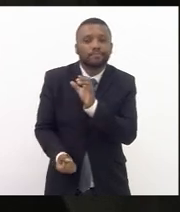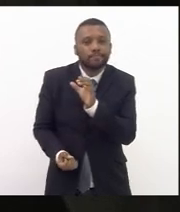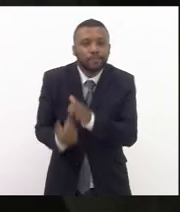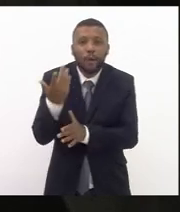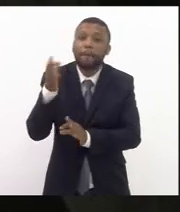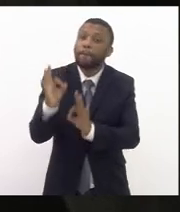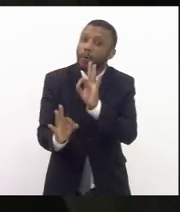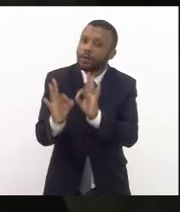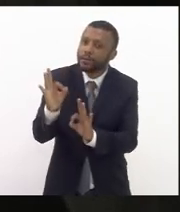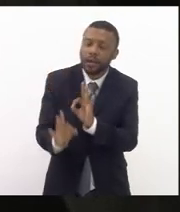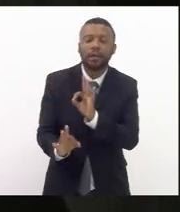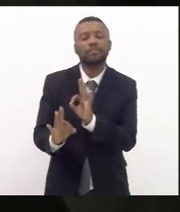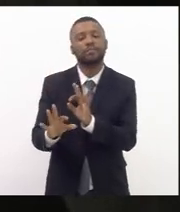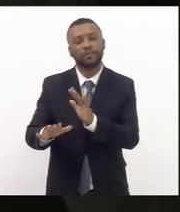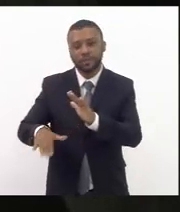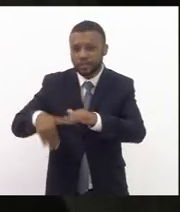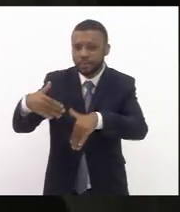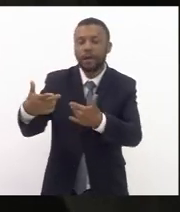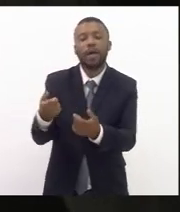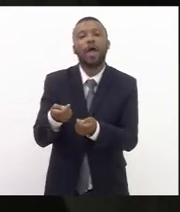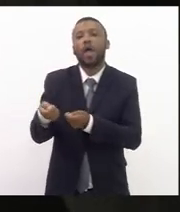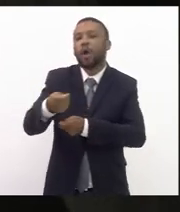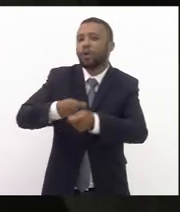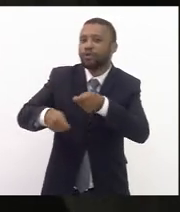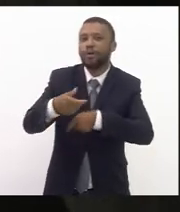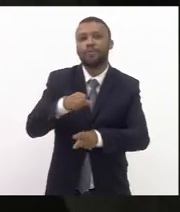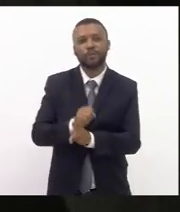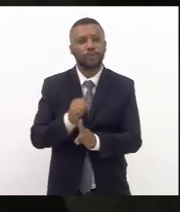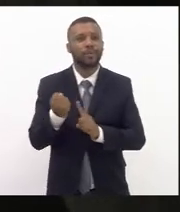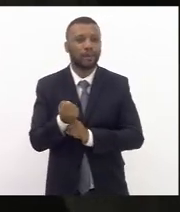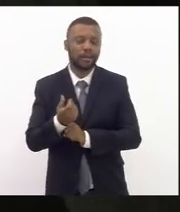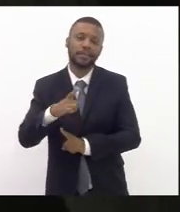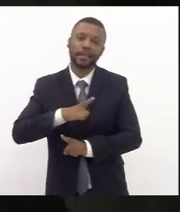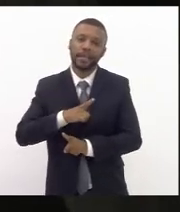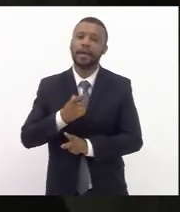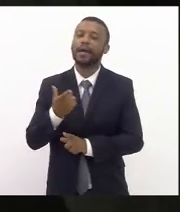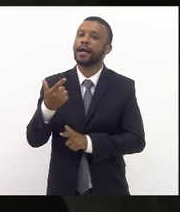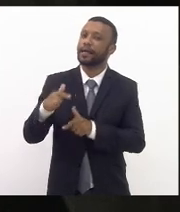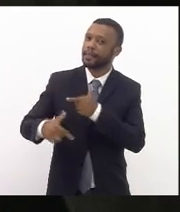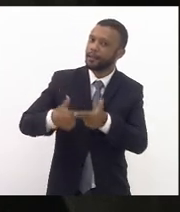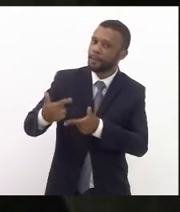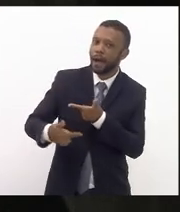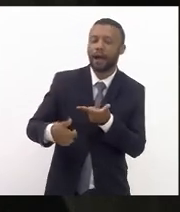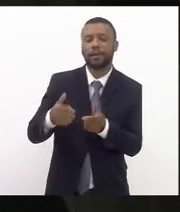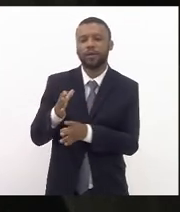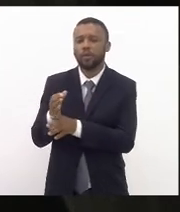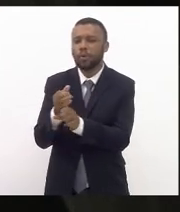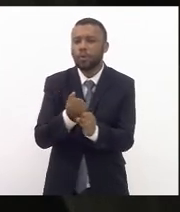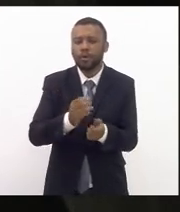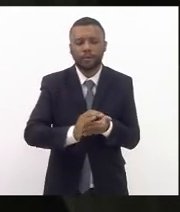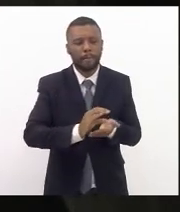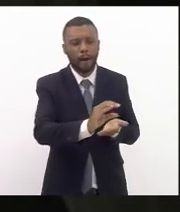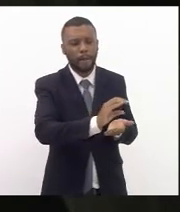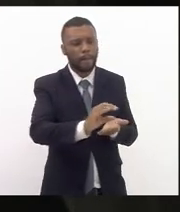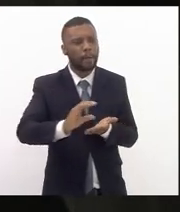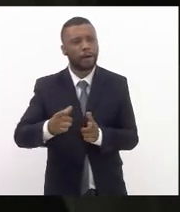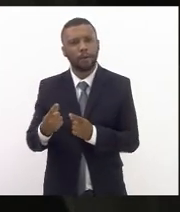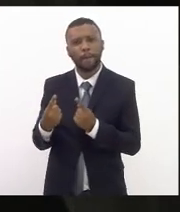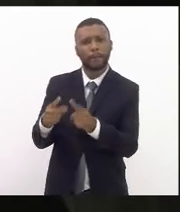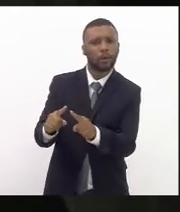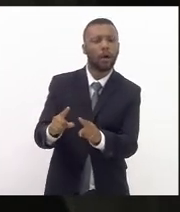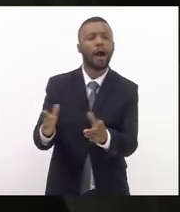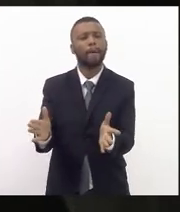de desenvolvimento econômico e social que gere empregos, gere receitas novas, distribua essas receitas e enfrente a desigualdade, a pobreza, a